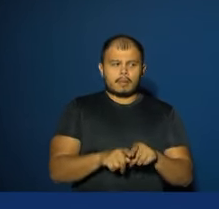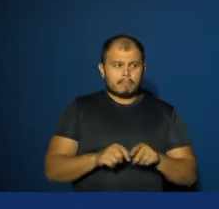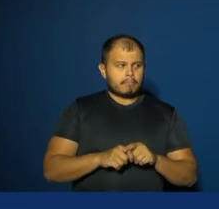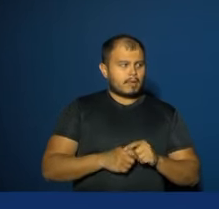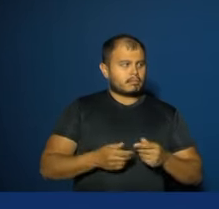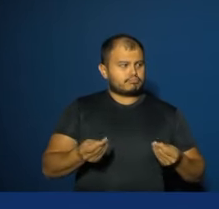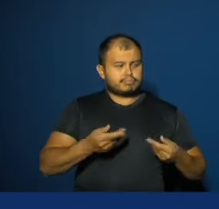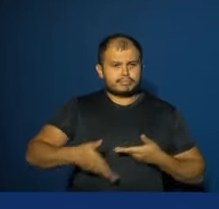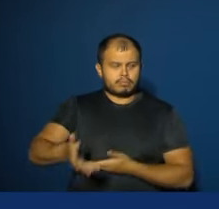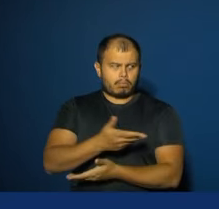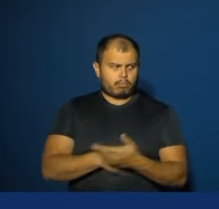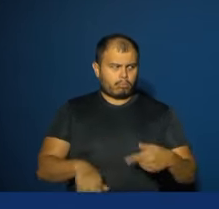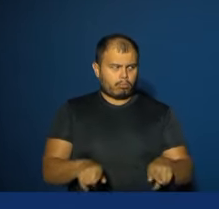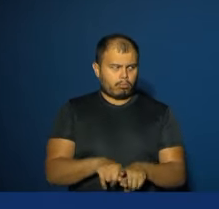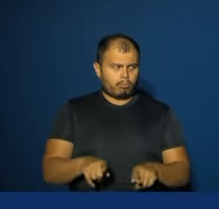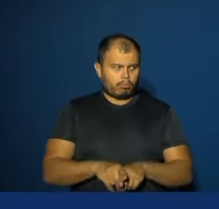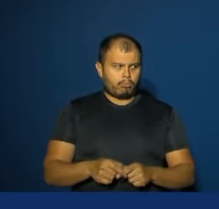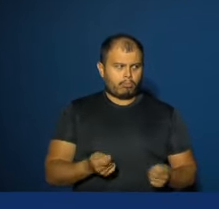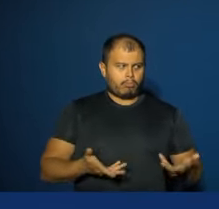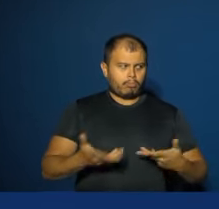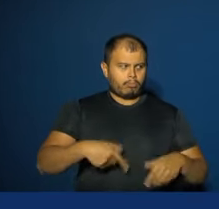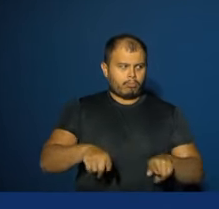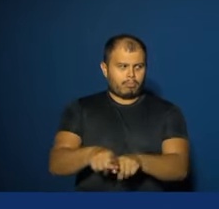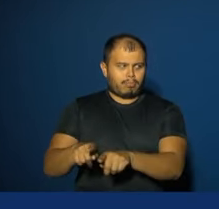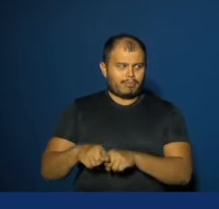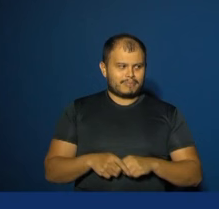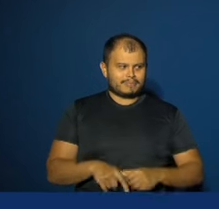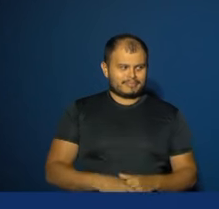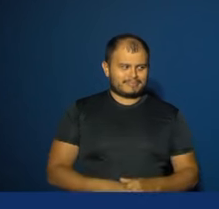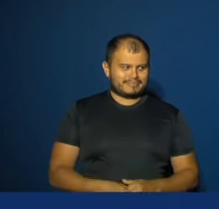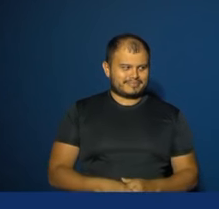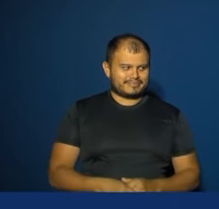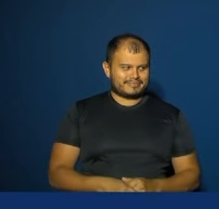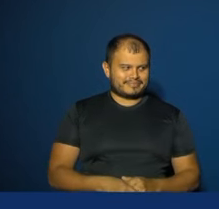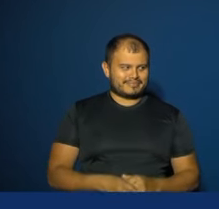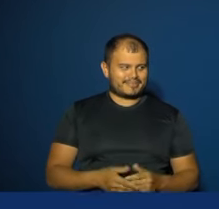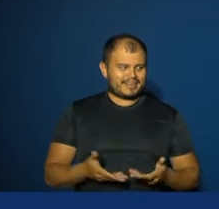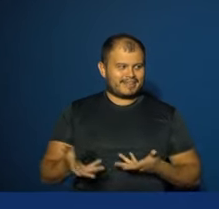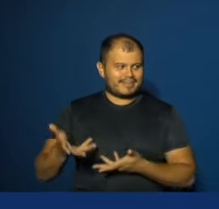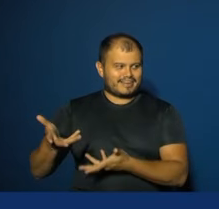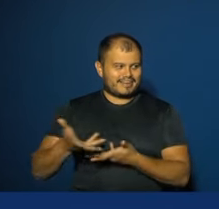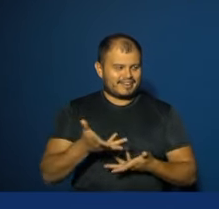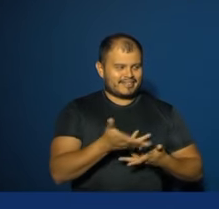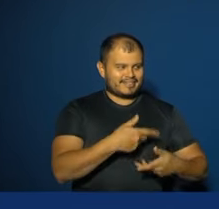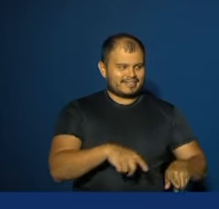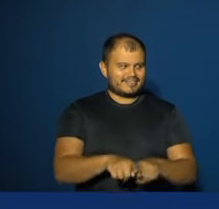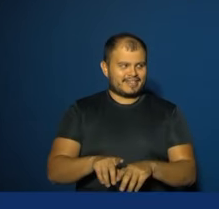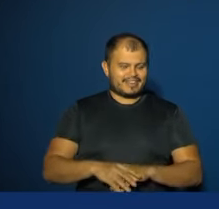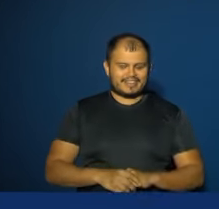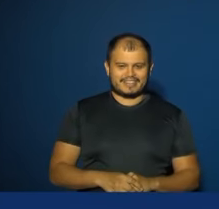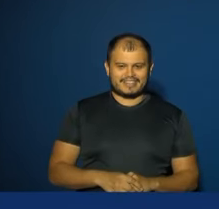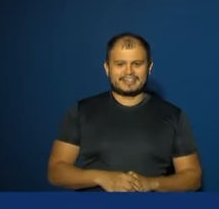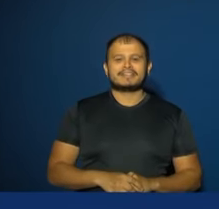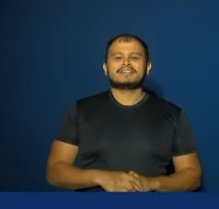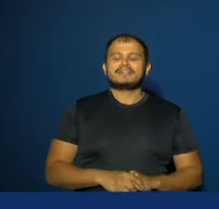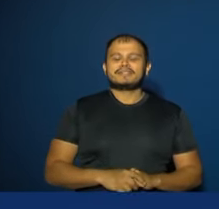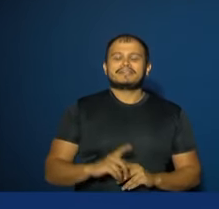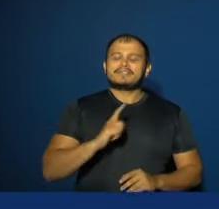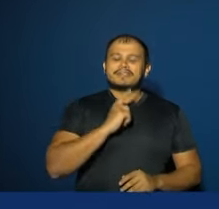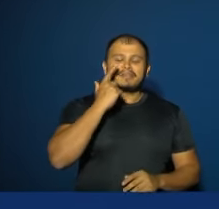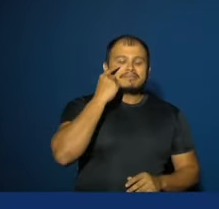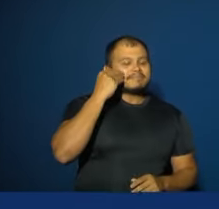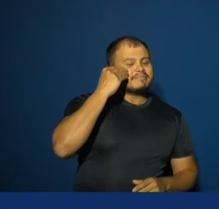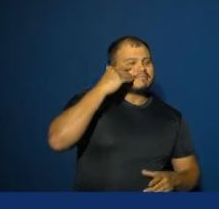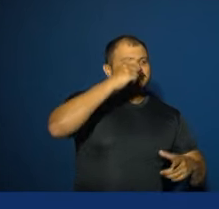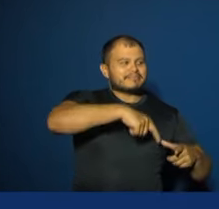aplicações industriais no Maranhão. E agora estamos entrando também no setor de transporte rodoviário pesado, tentando implantar